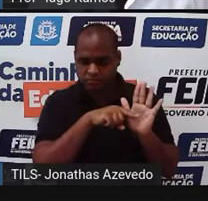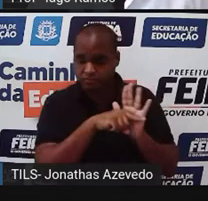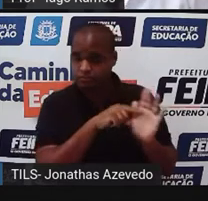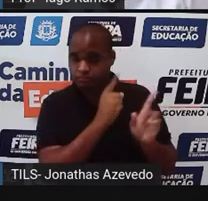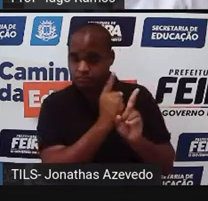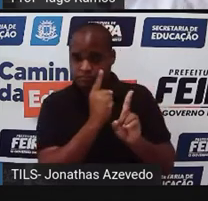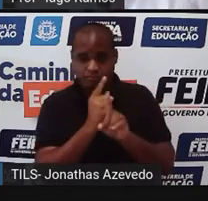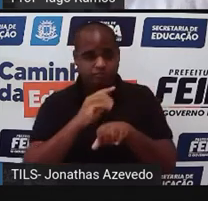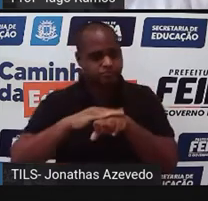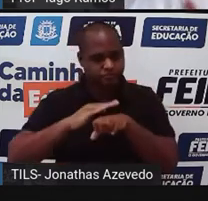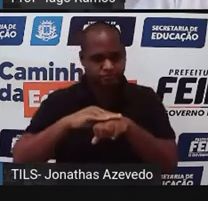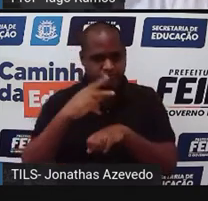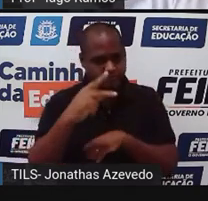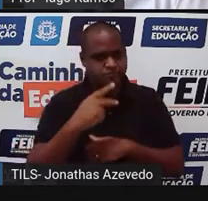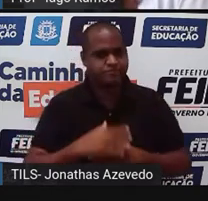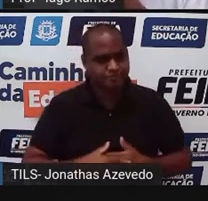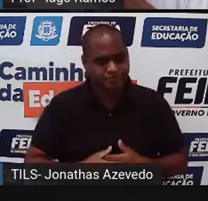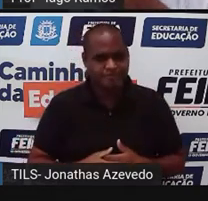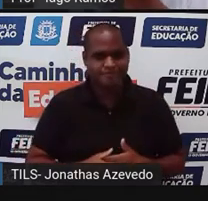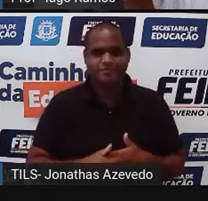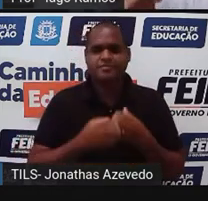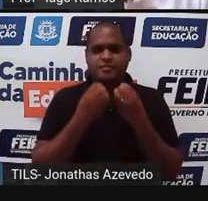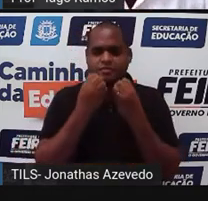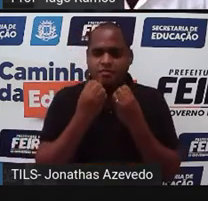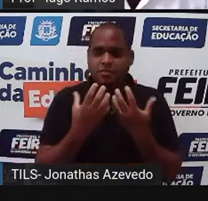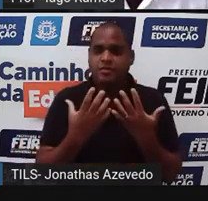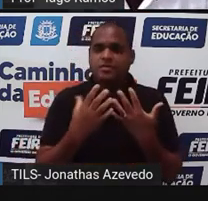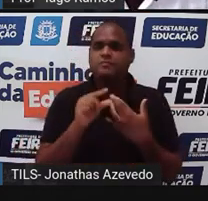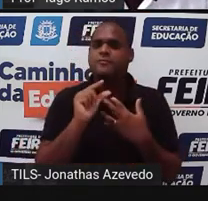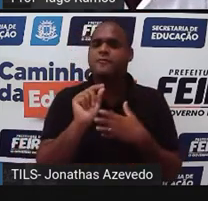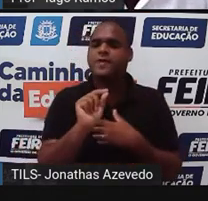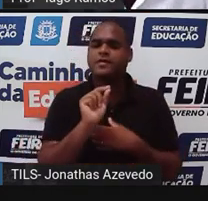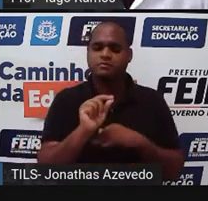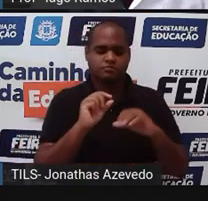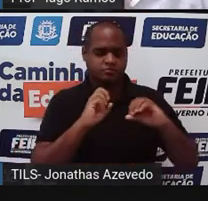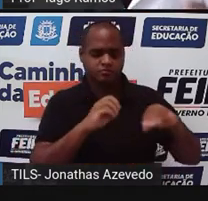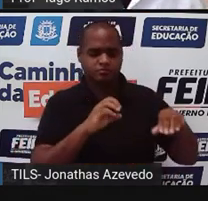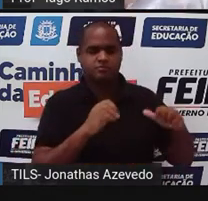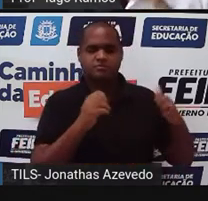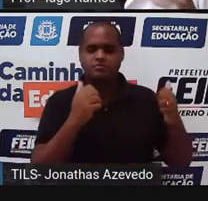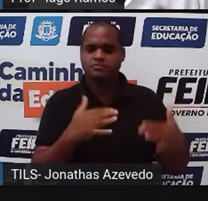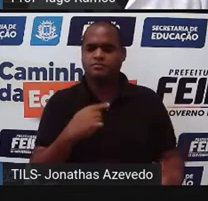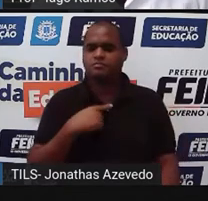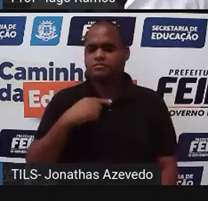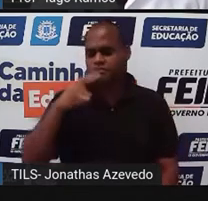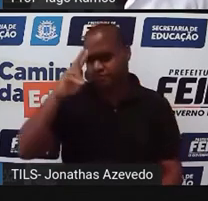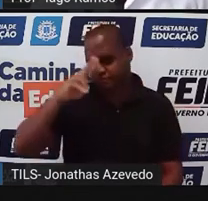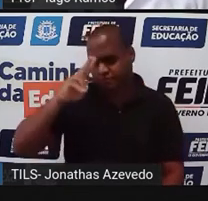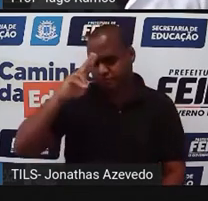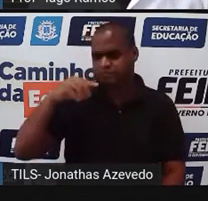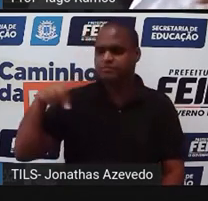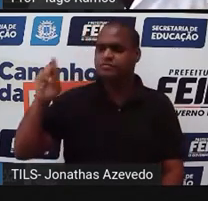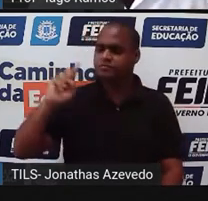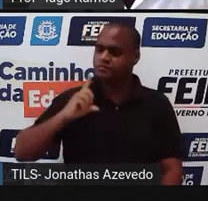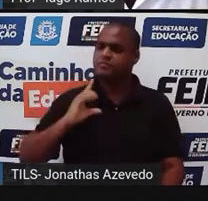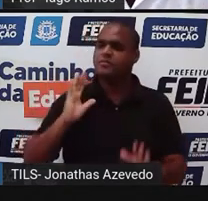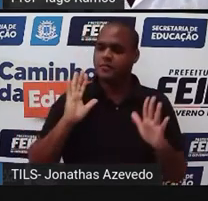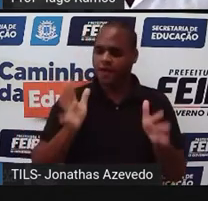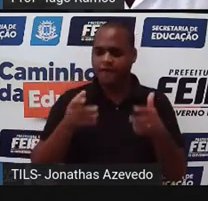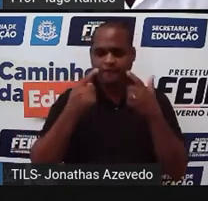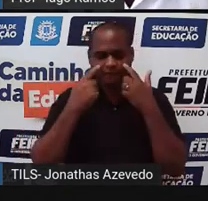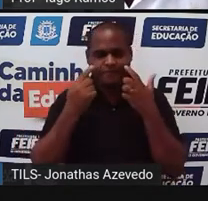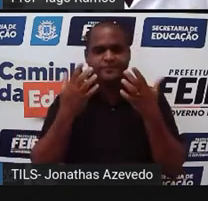de você mesmo e pra essa aula professor que até aqui a gente relembrou coisas que a gente já viu